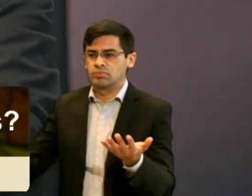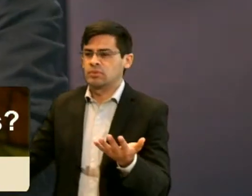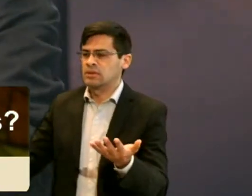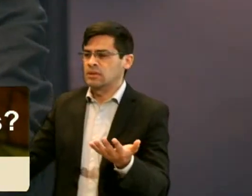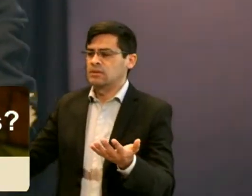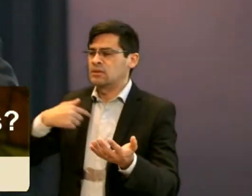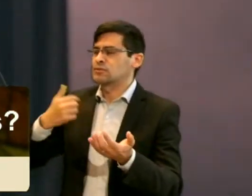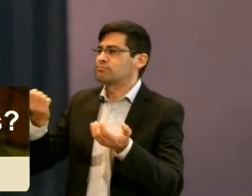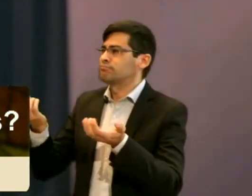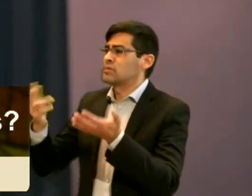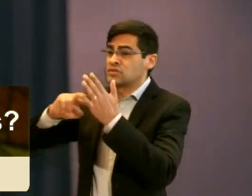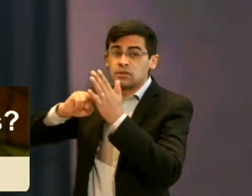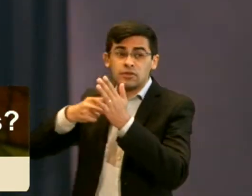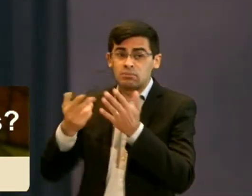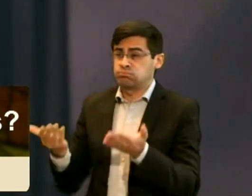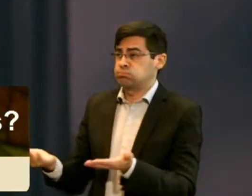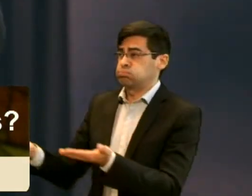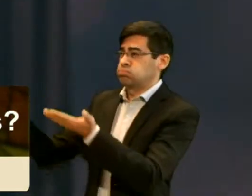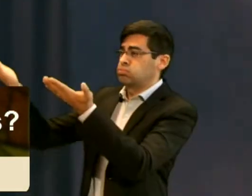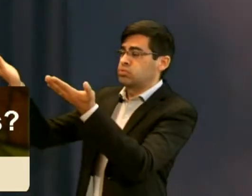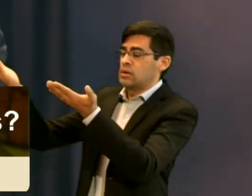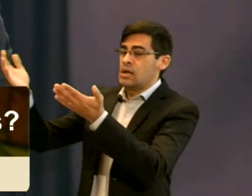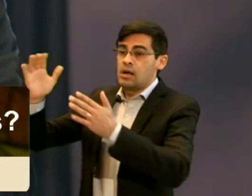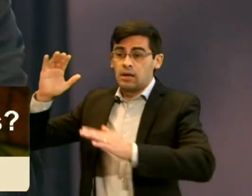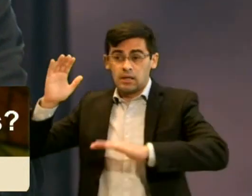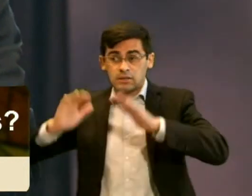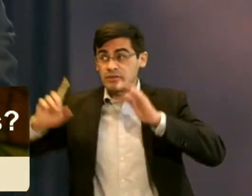entregando. Talvez Ele te disse